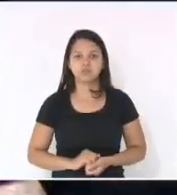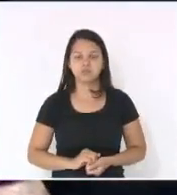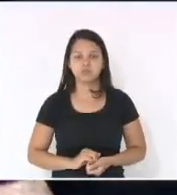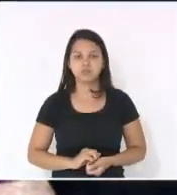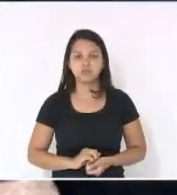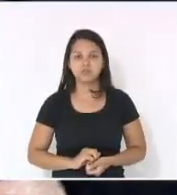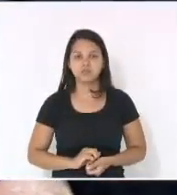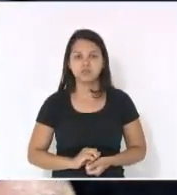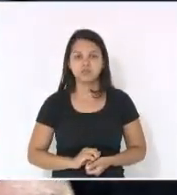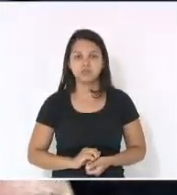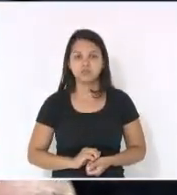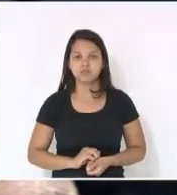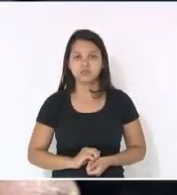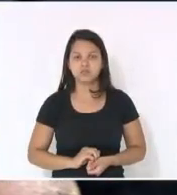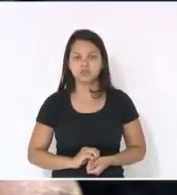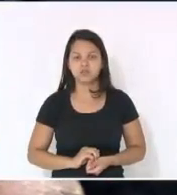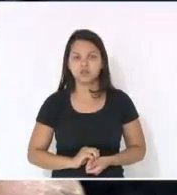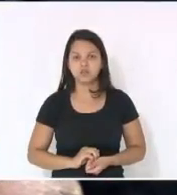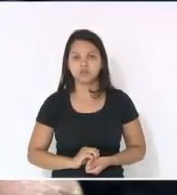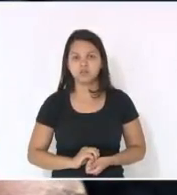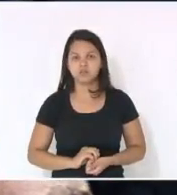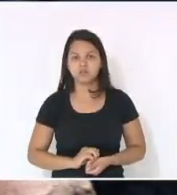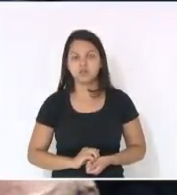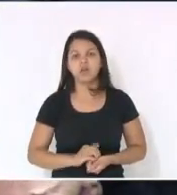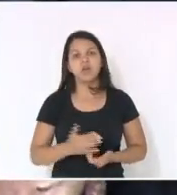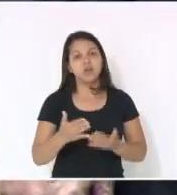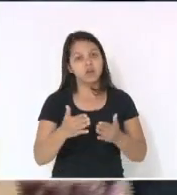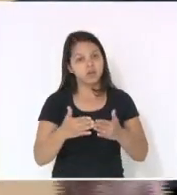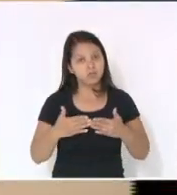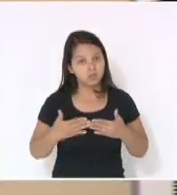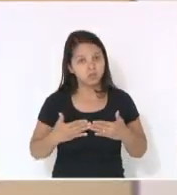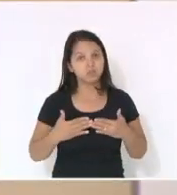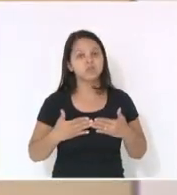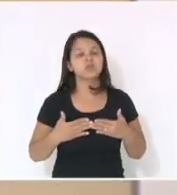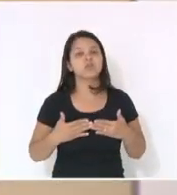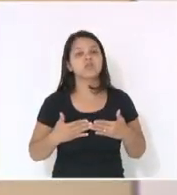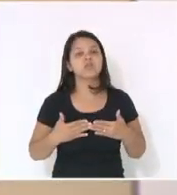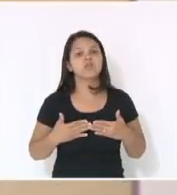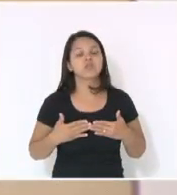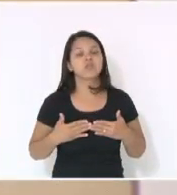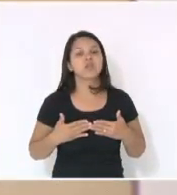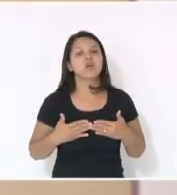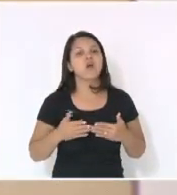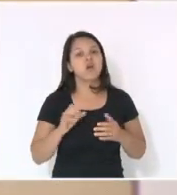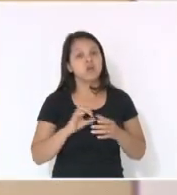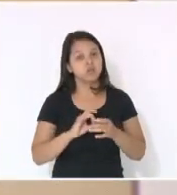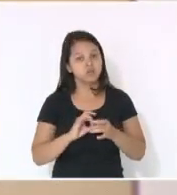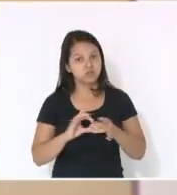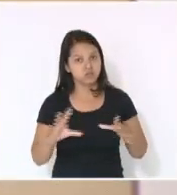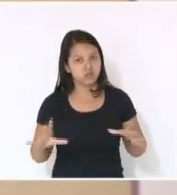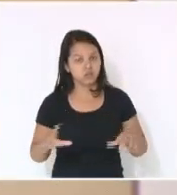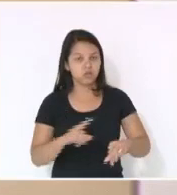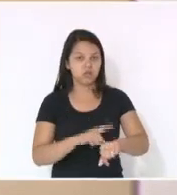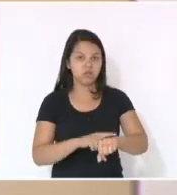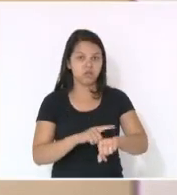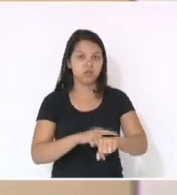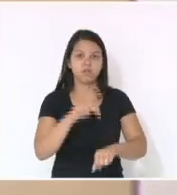Vou pedir permissão, se a bancada do Partido dos Trabalhadores permite que eu conceda horário ainda ao